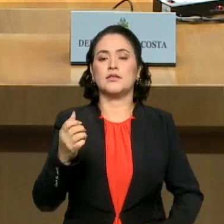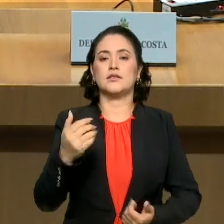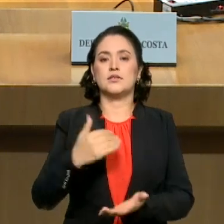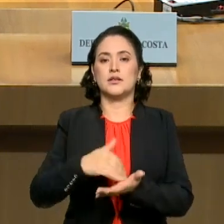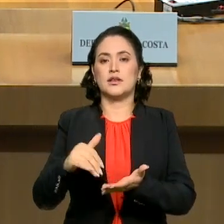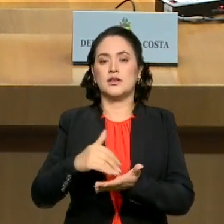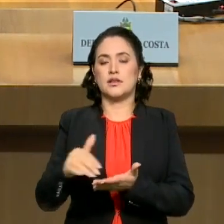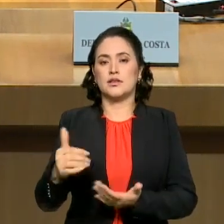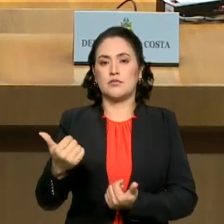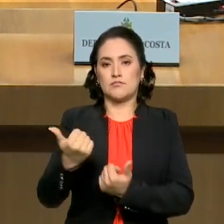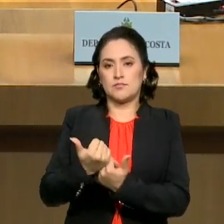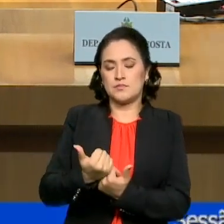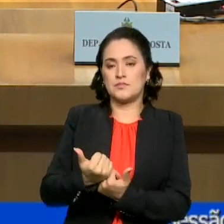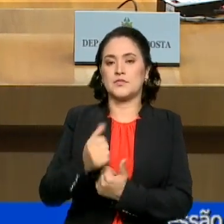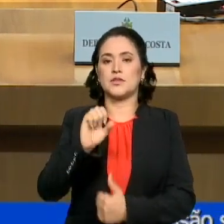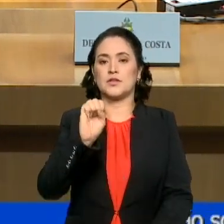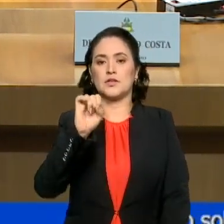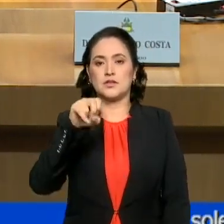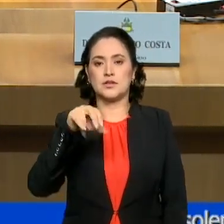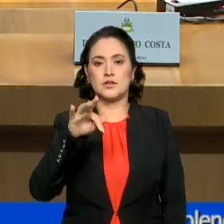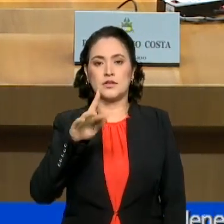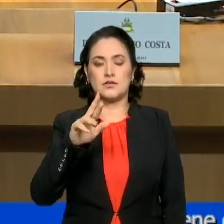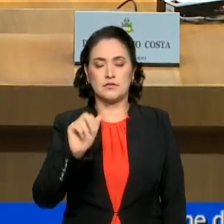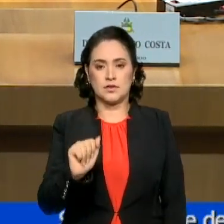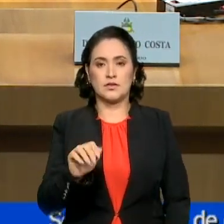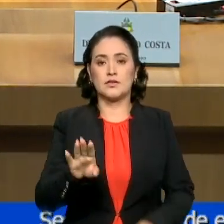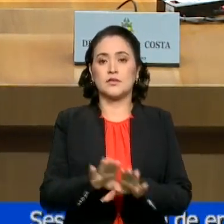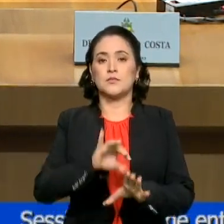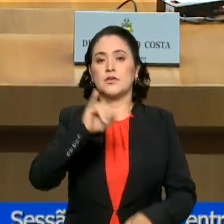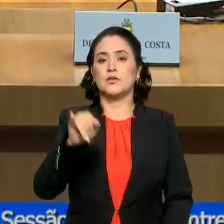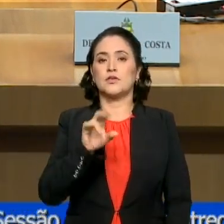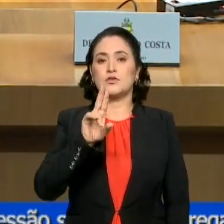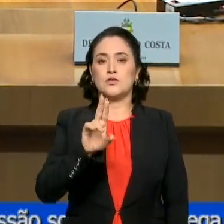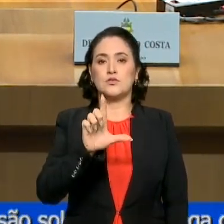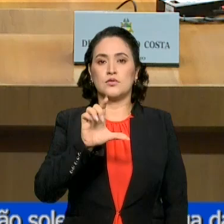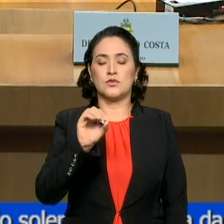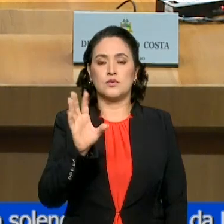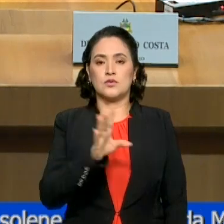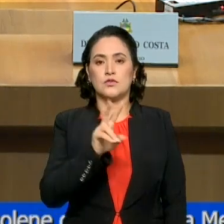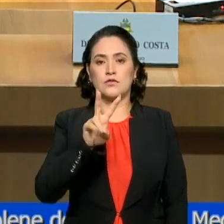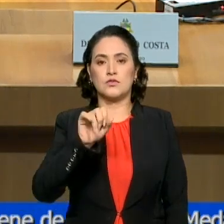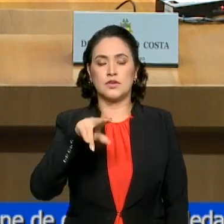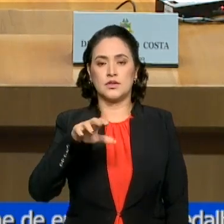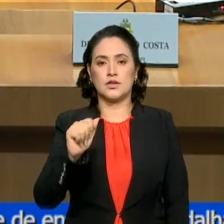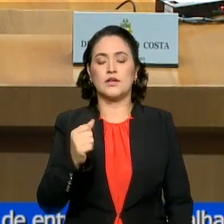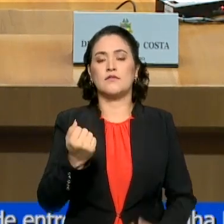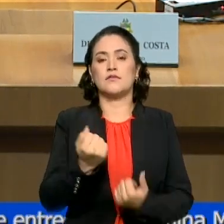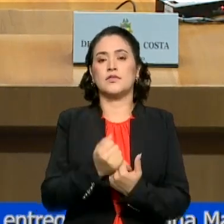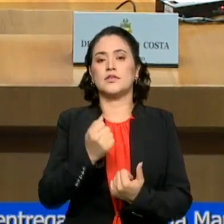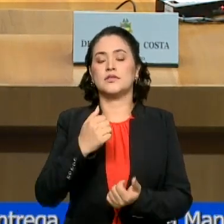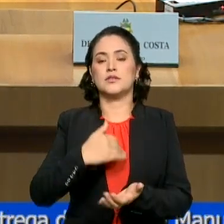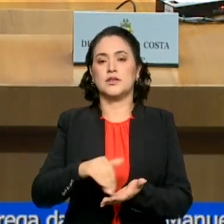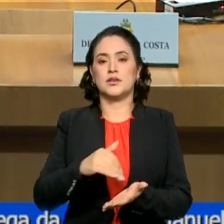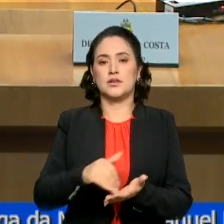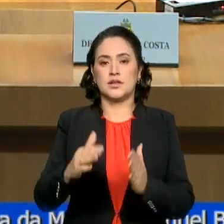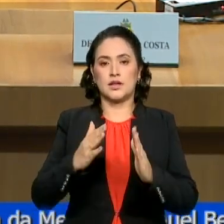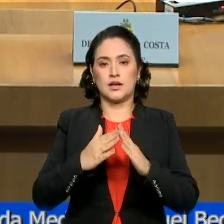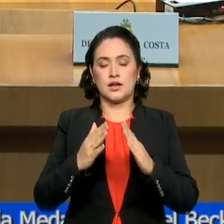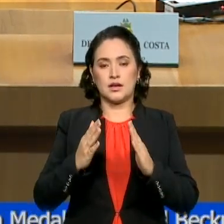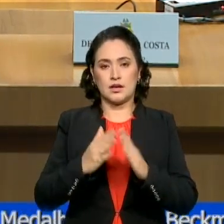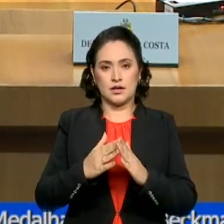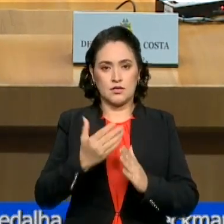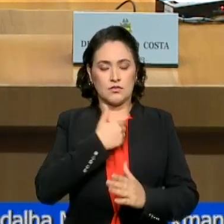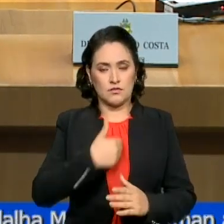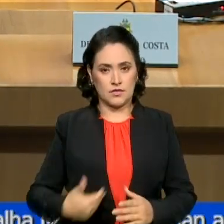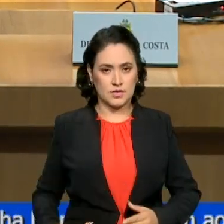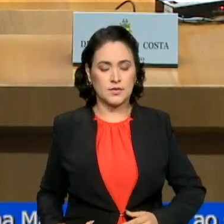Júnior Viana, subsecretário da Casa Civil. Senhor Benedito Buzá, ex-deputado